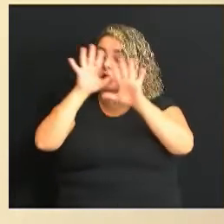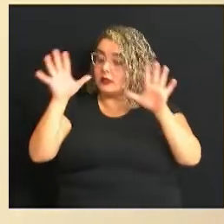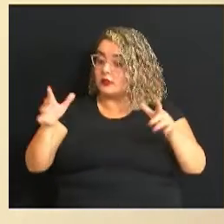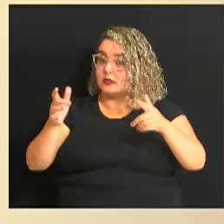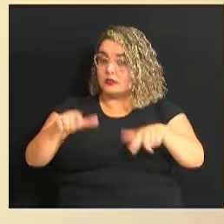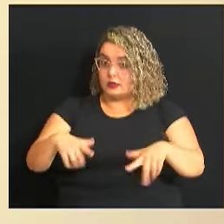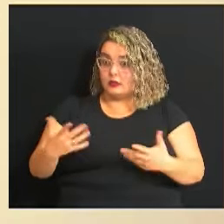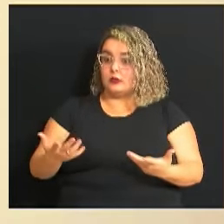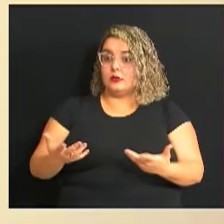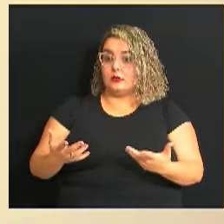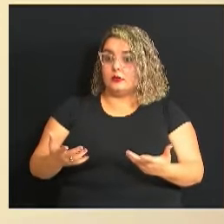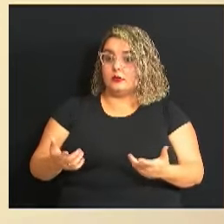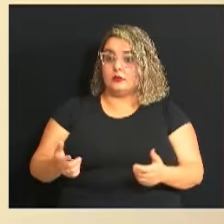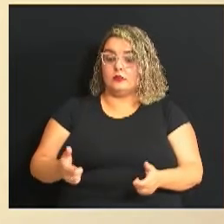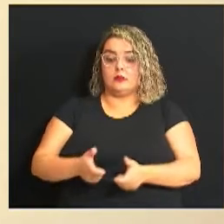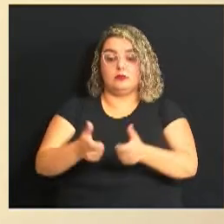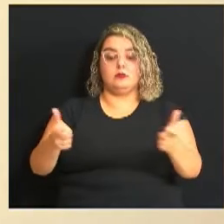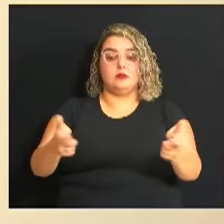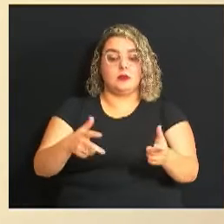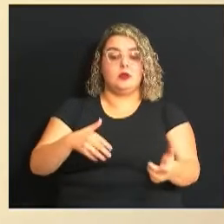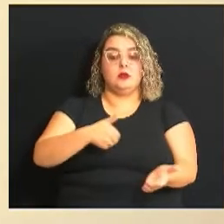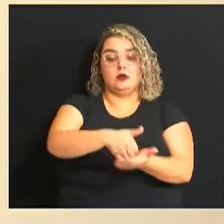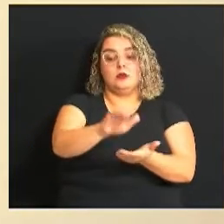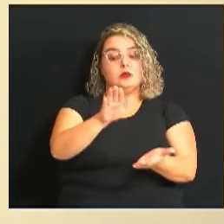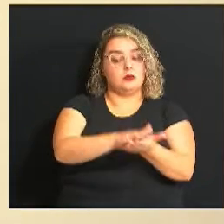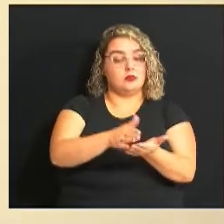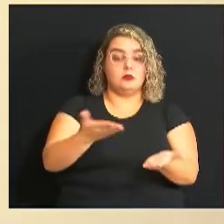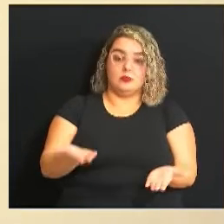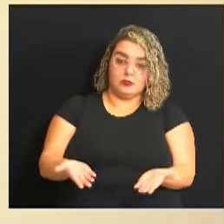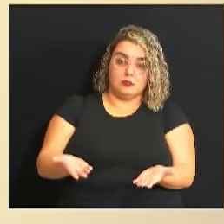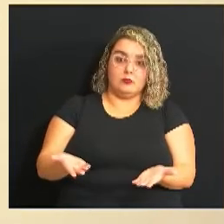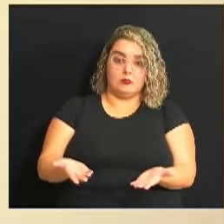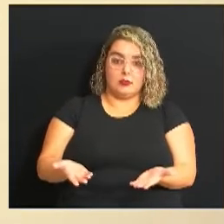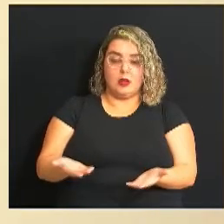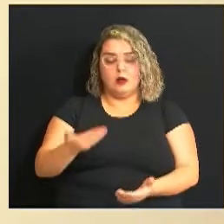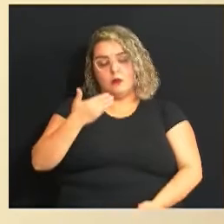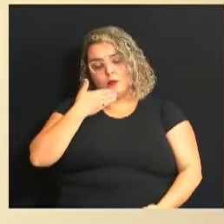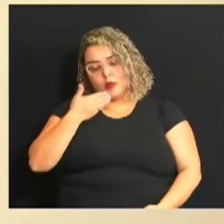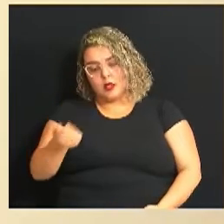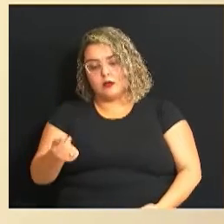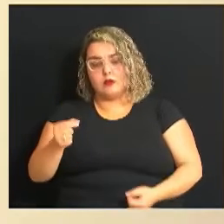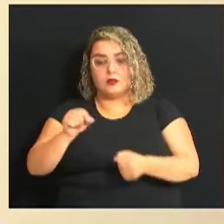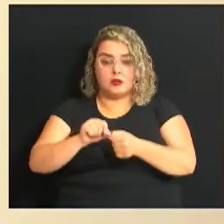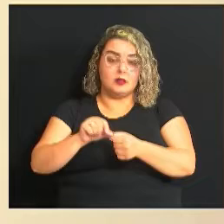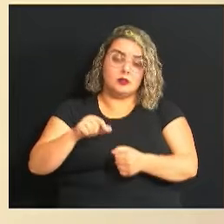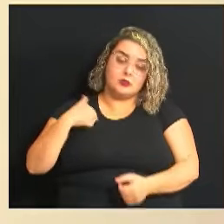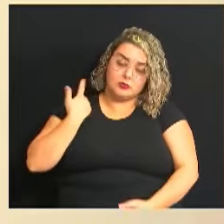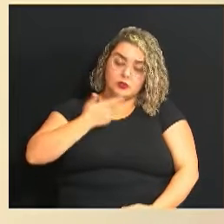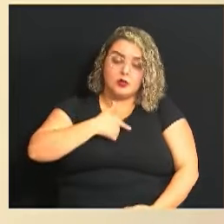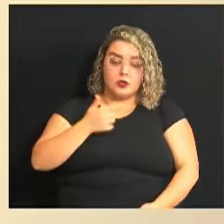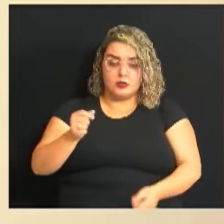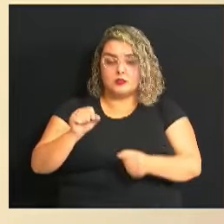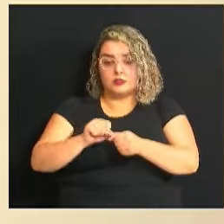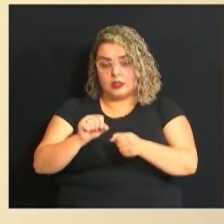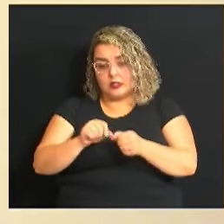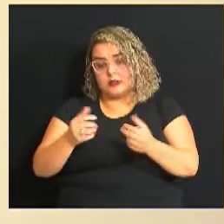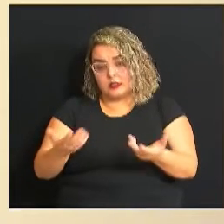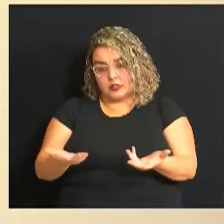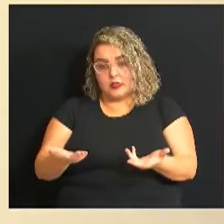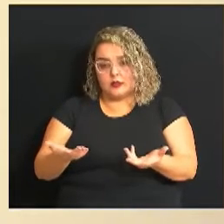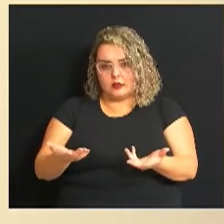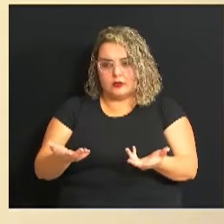maior incidência de multa. Então, nada melhor do que fazer, já que nós estamos aí fazendo com que